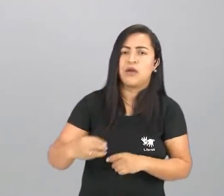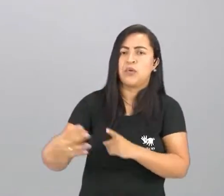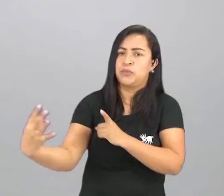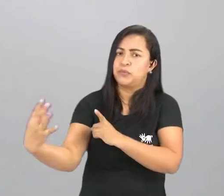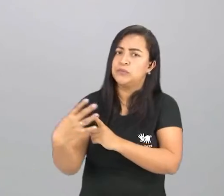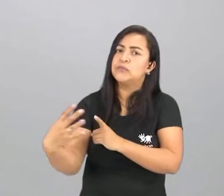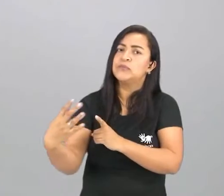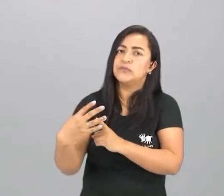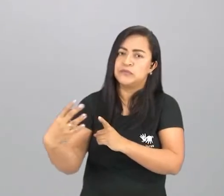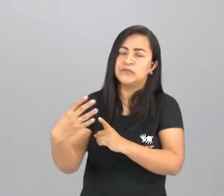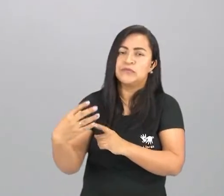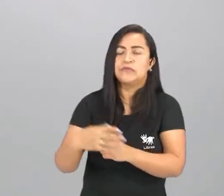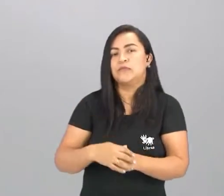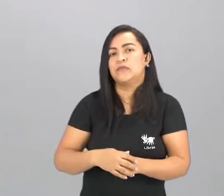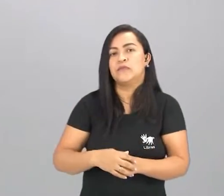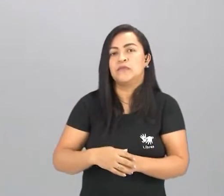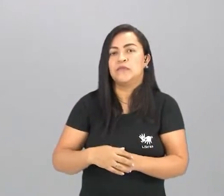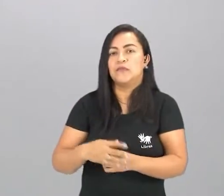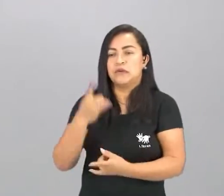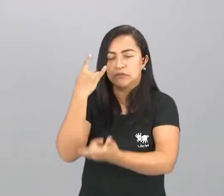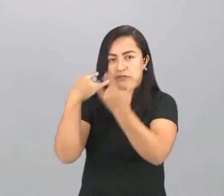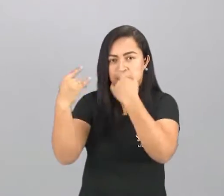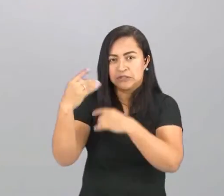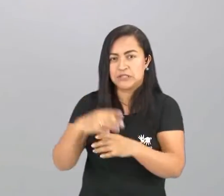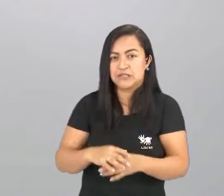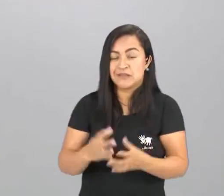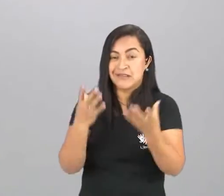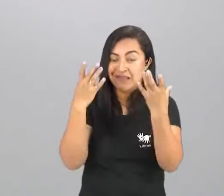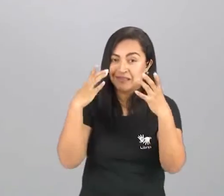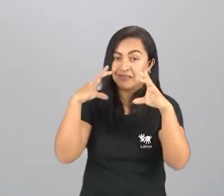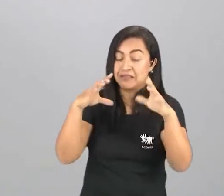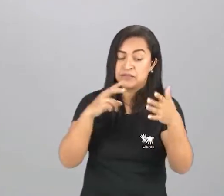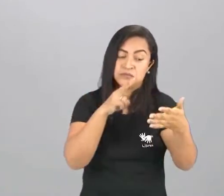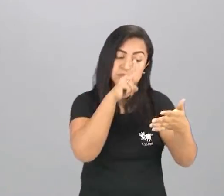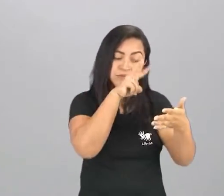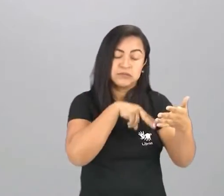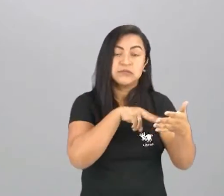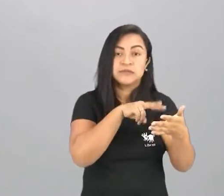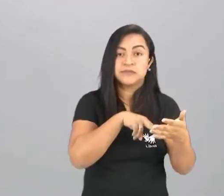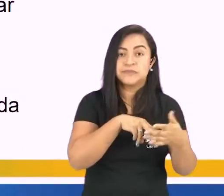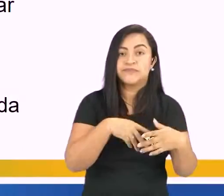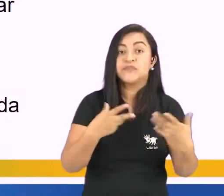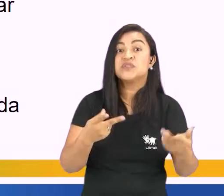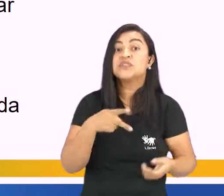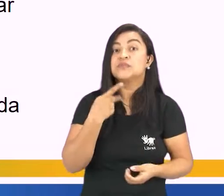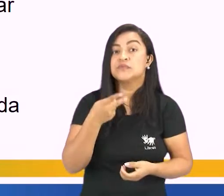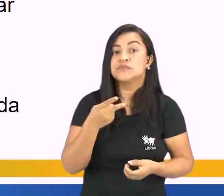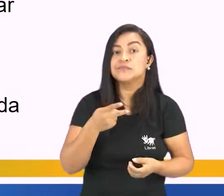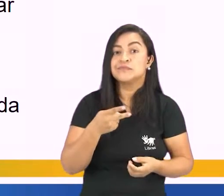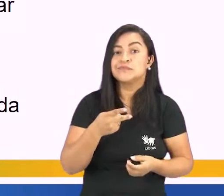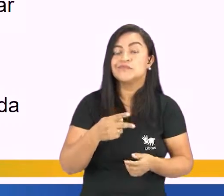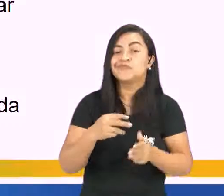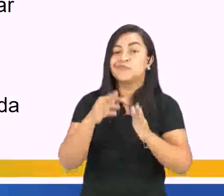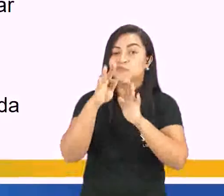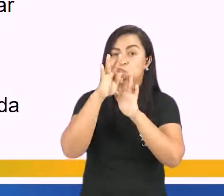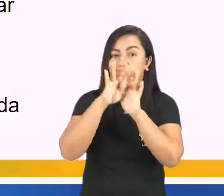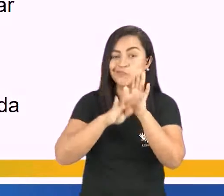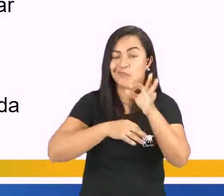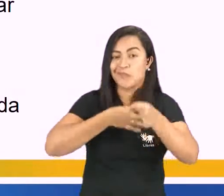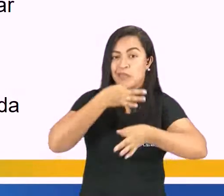aquilo que foi dito, que quer manter a atenção do leitor. Estamos falando de um texto